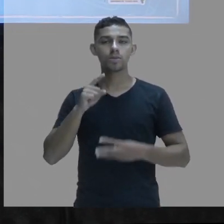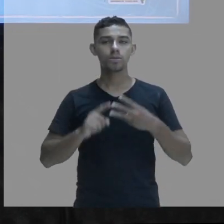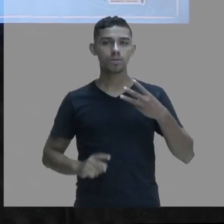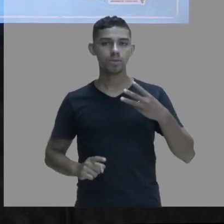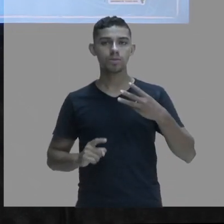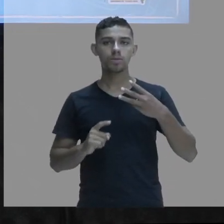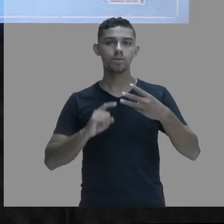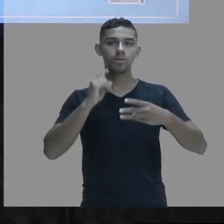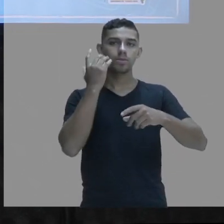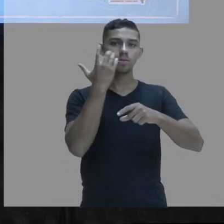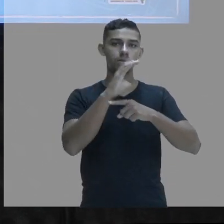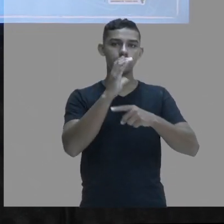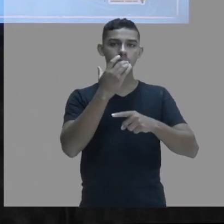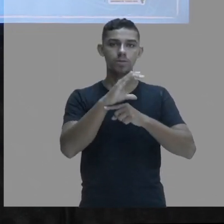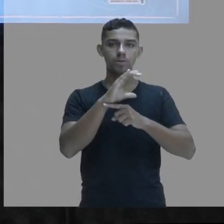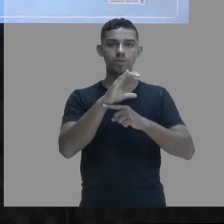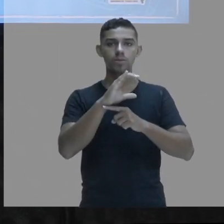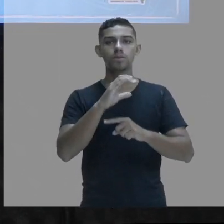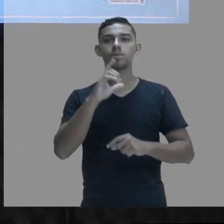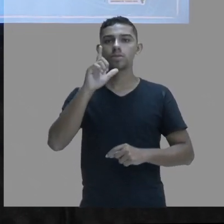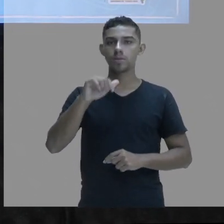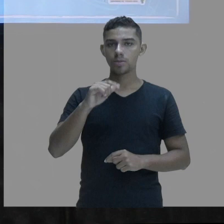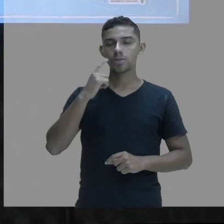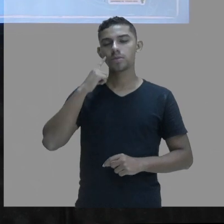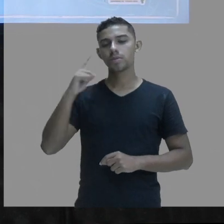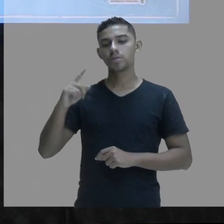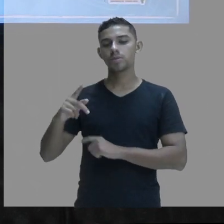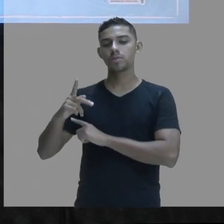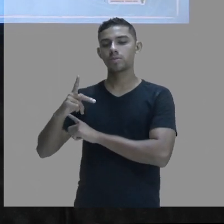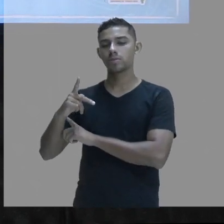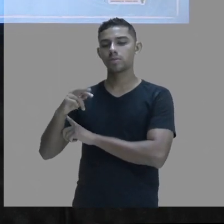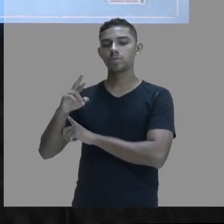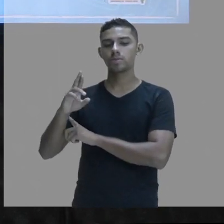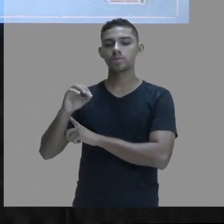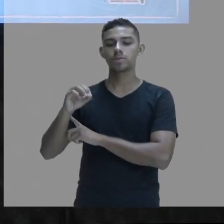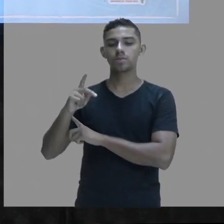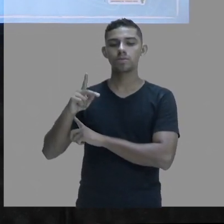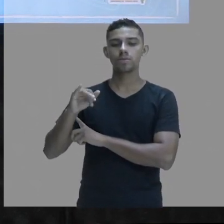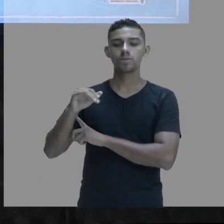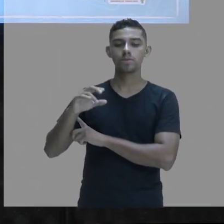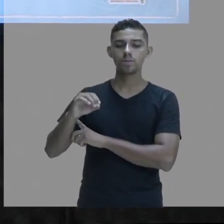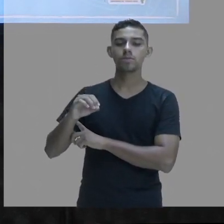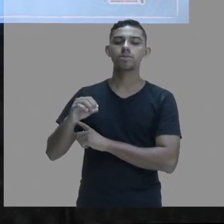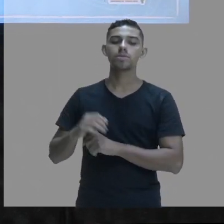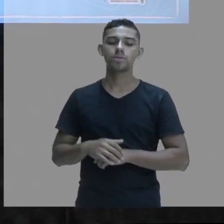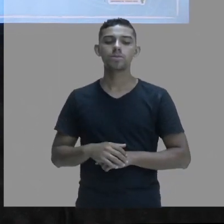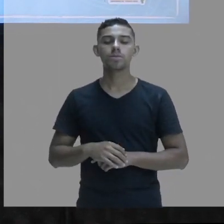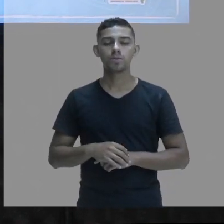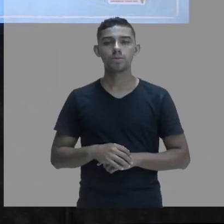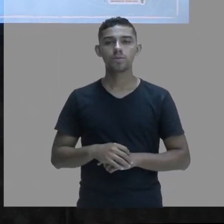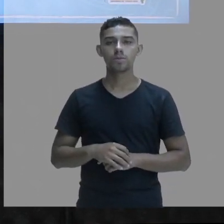propino. O alcino de 4 carbonos, nós vamos chamá-lo de